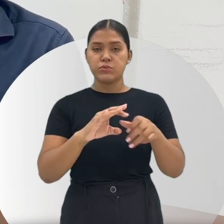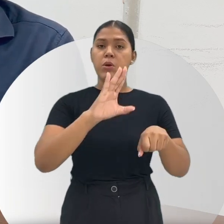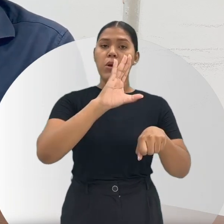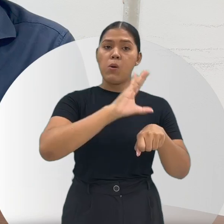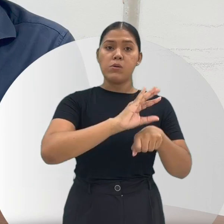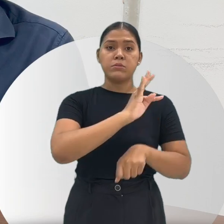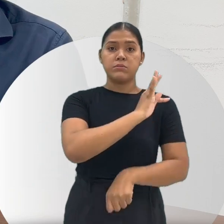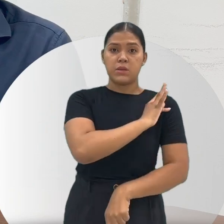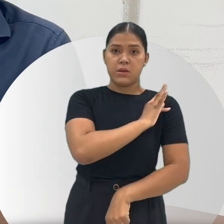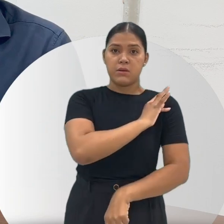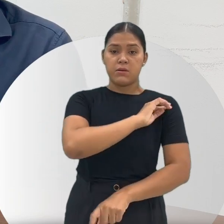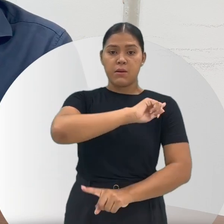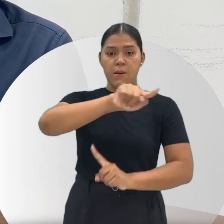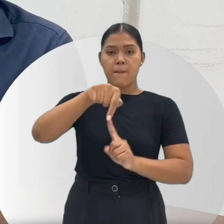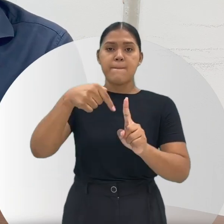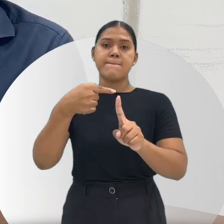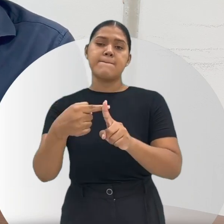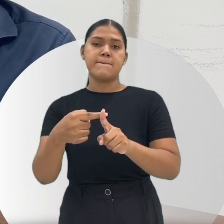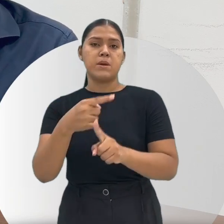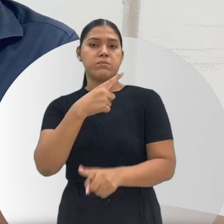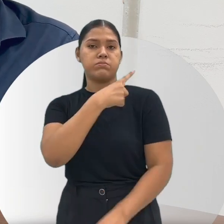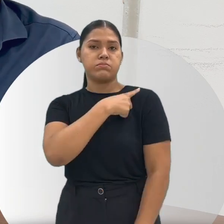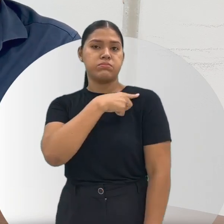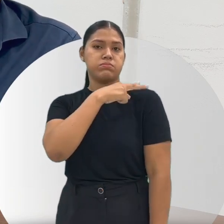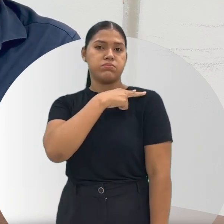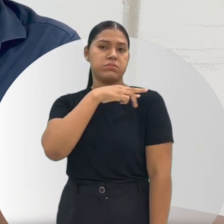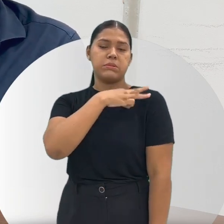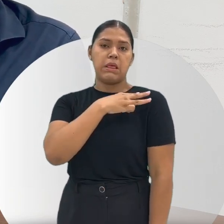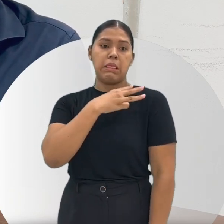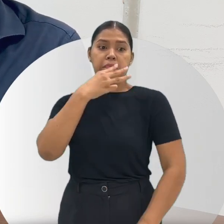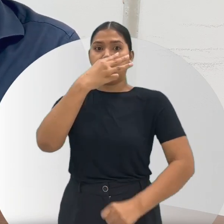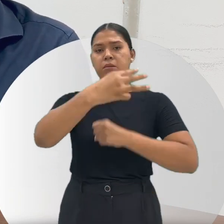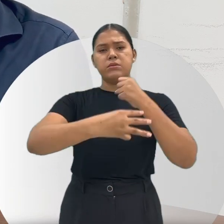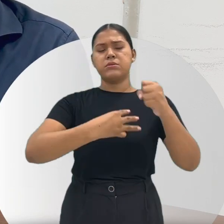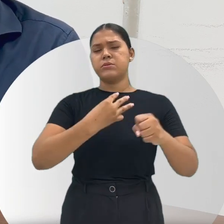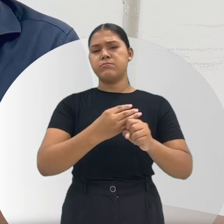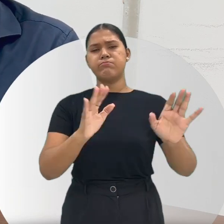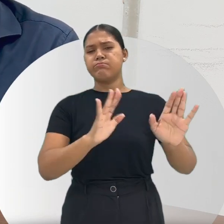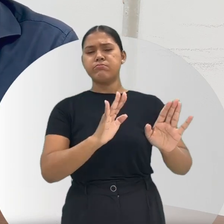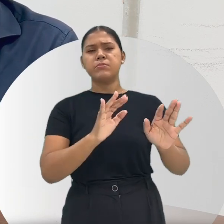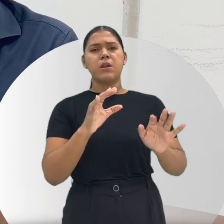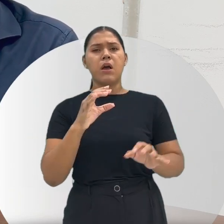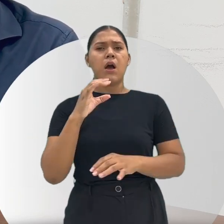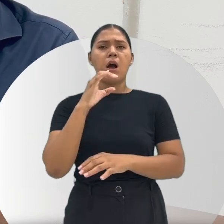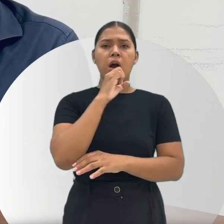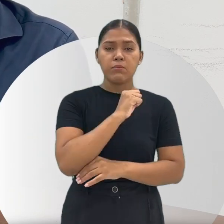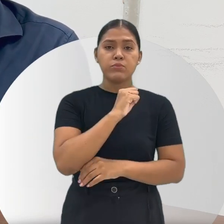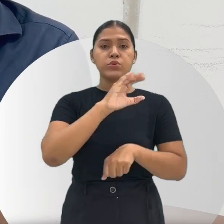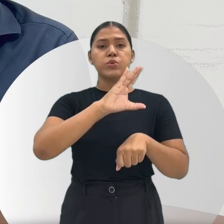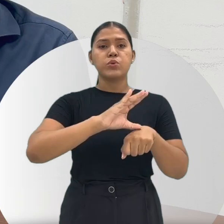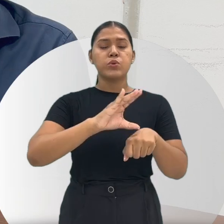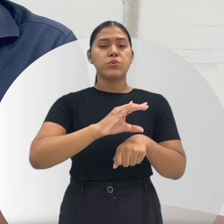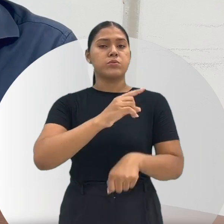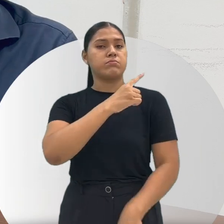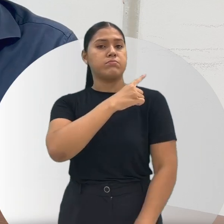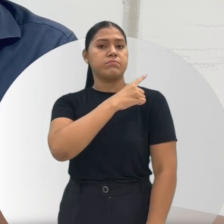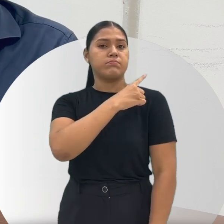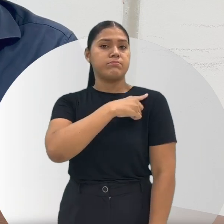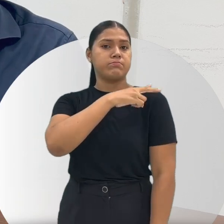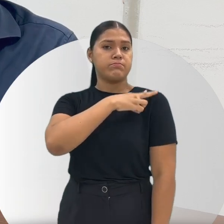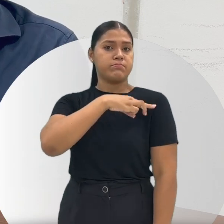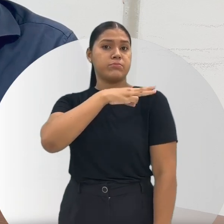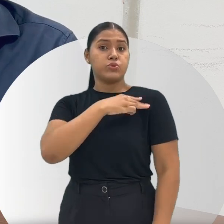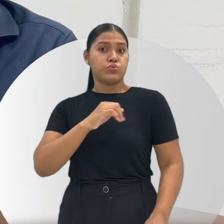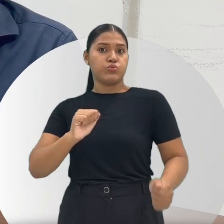um curso técnico de longa duração, 3 anos, mas um curso que lhe dê condições de ir ao mundo do trabalho e poder galgar o